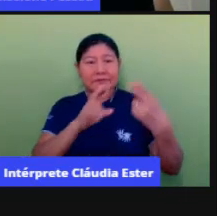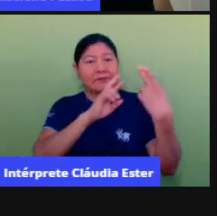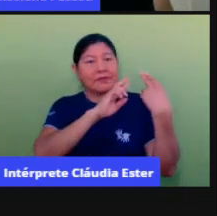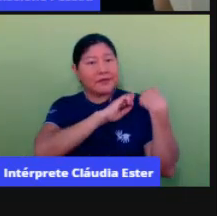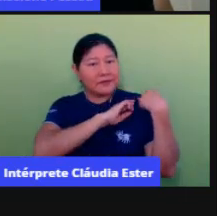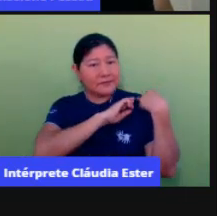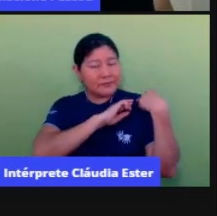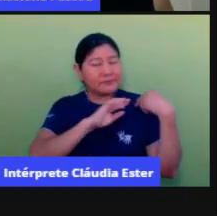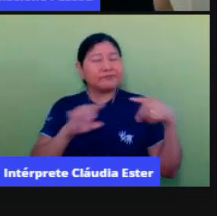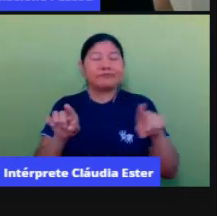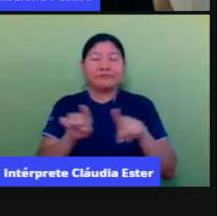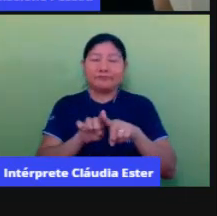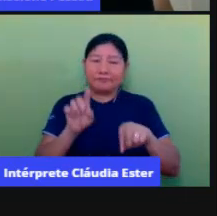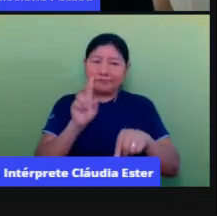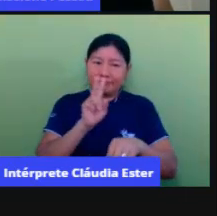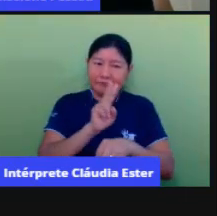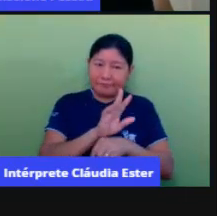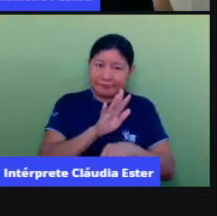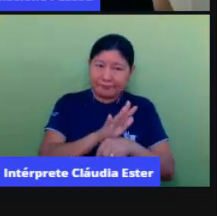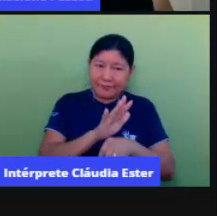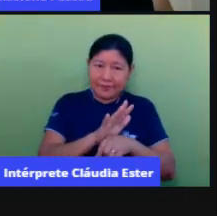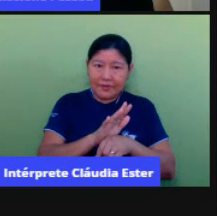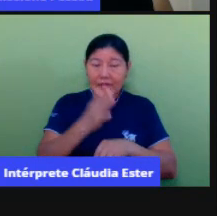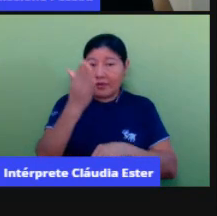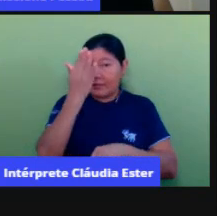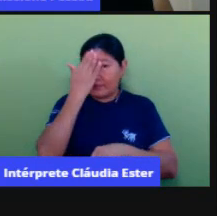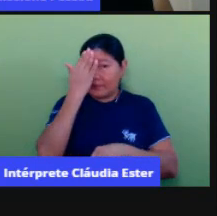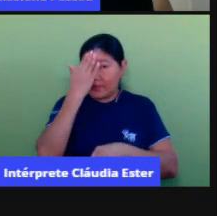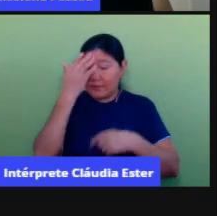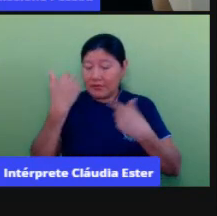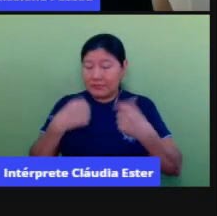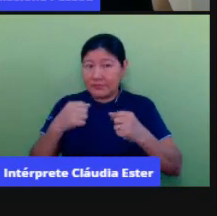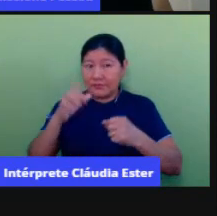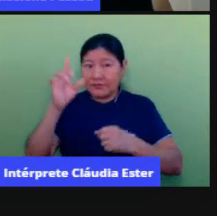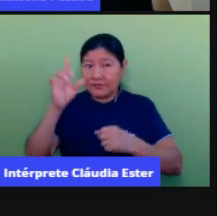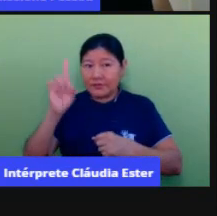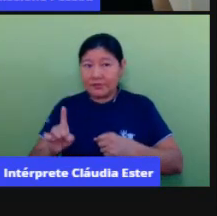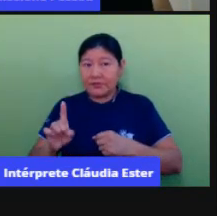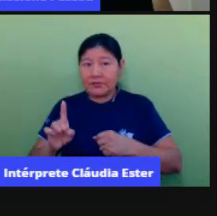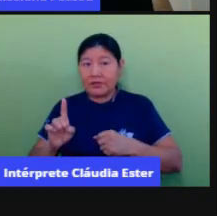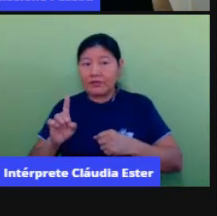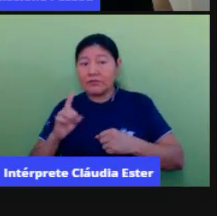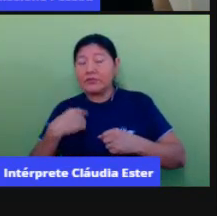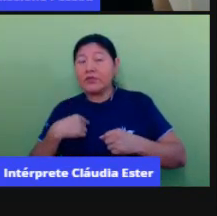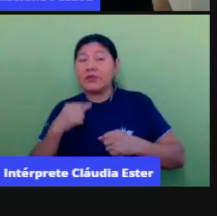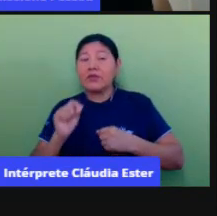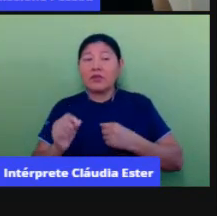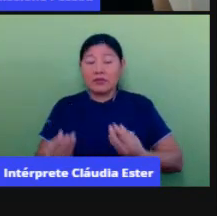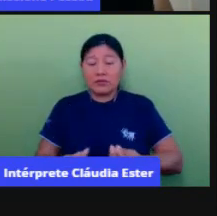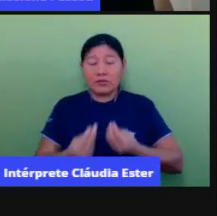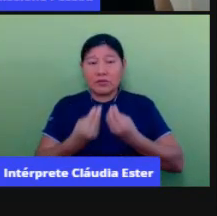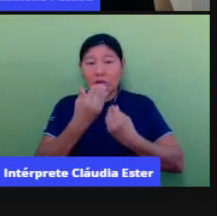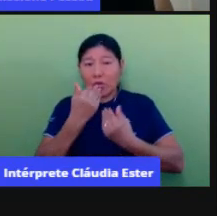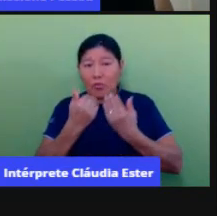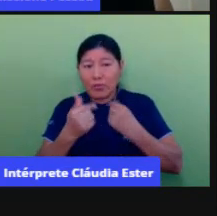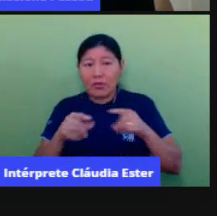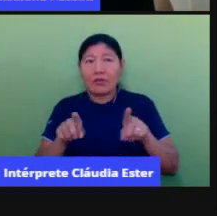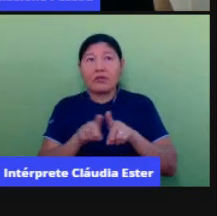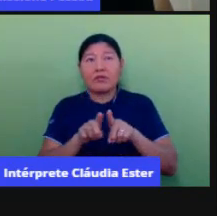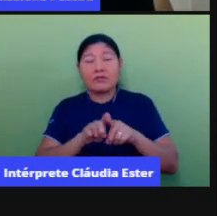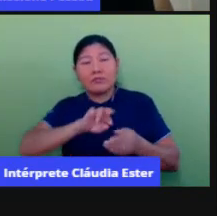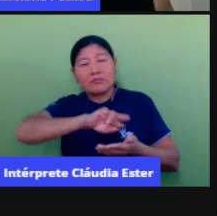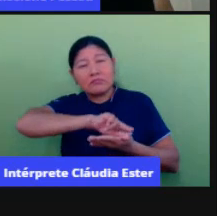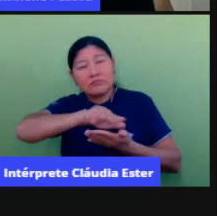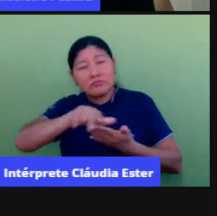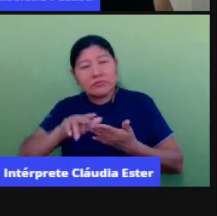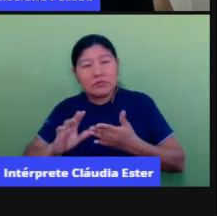o seu direito, né, de ser criança, de ser cuidada, de ser alimentada. Então, nós vamos pensar em todos esses